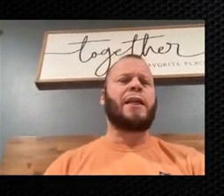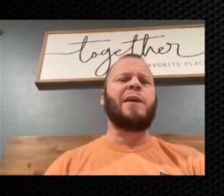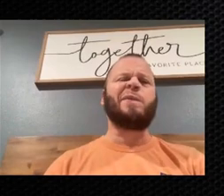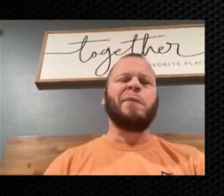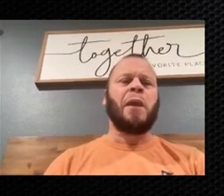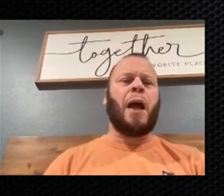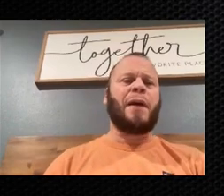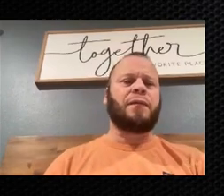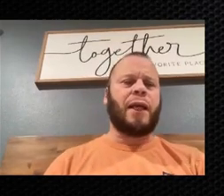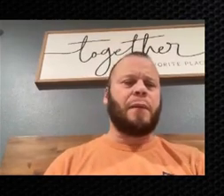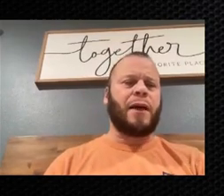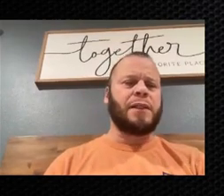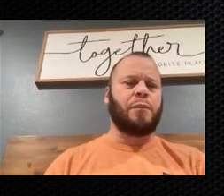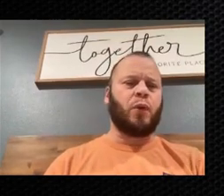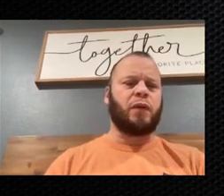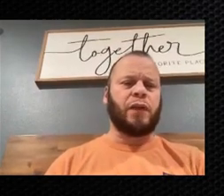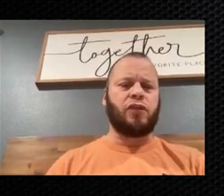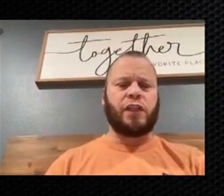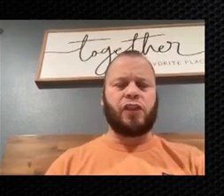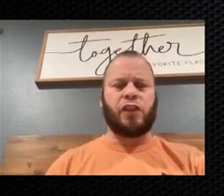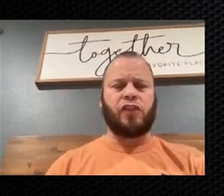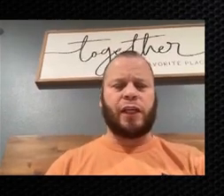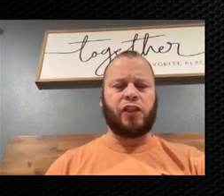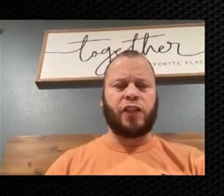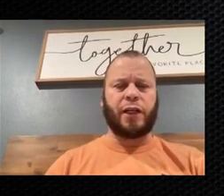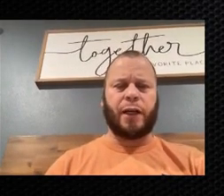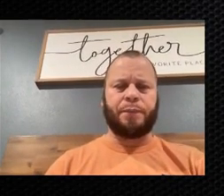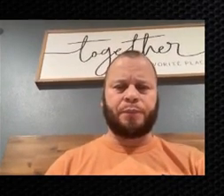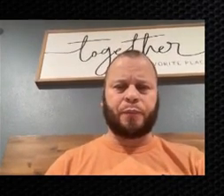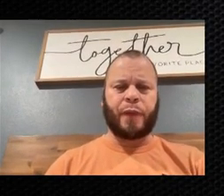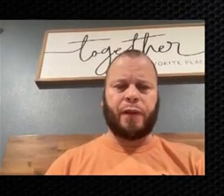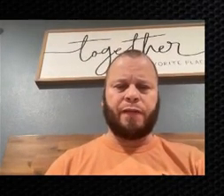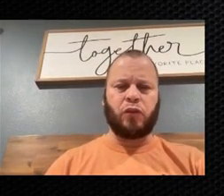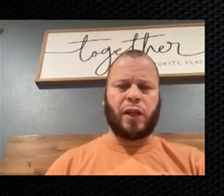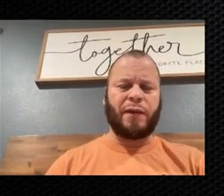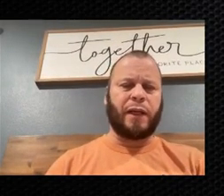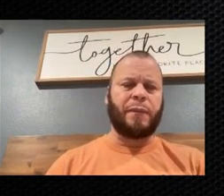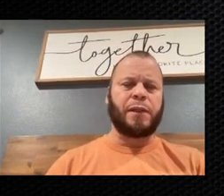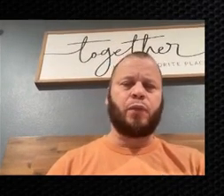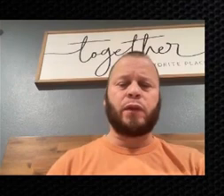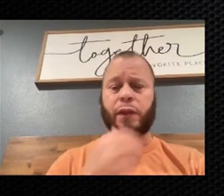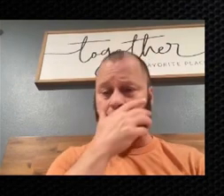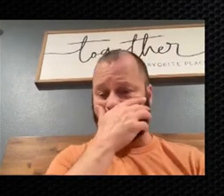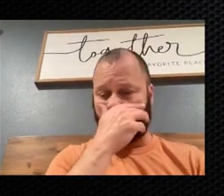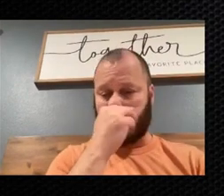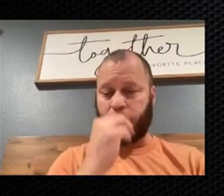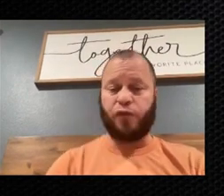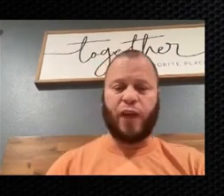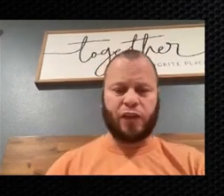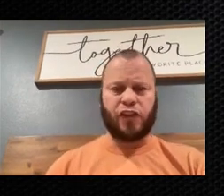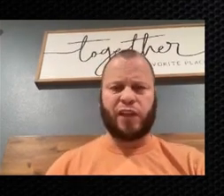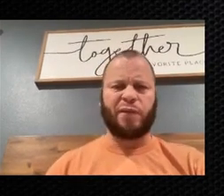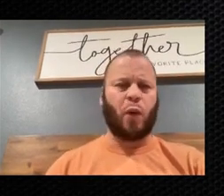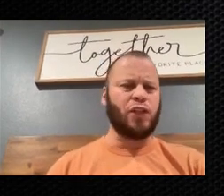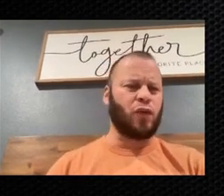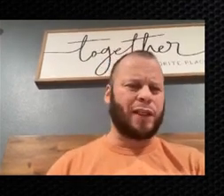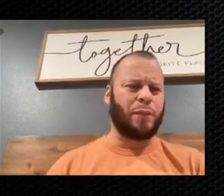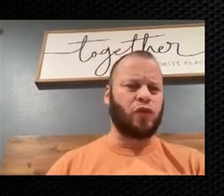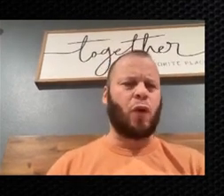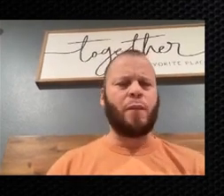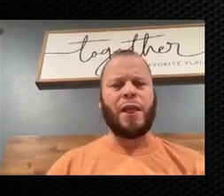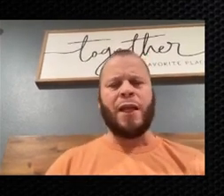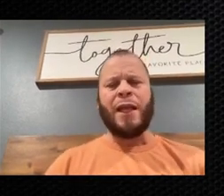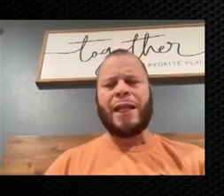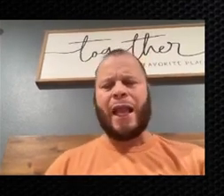e aqui a matéria é mais importante que a gente quer chegar vamos lá matéria mais importante veja Olha